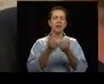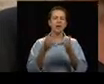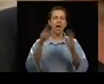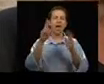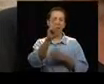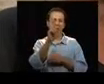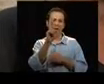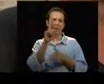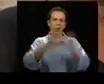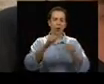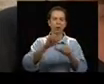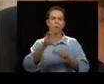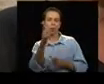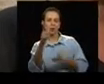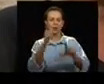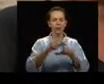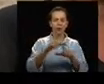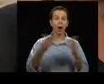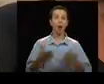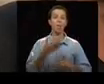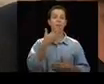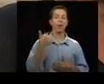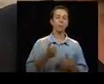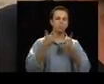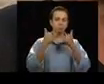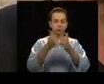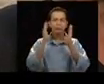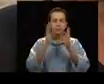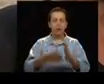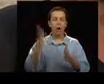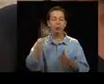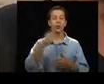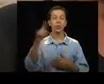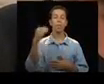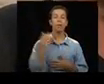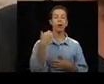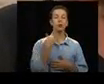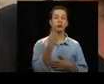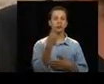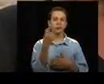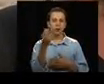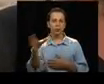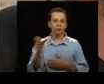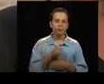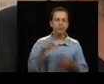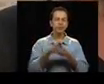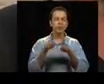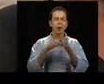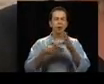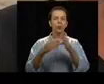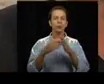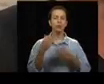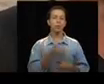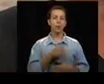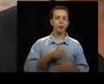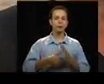R, trocava assim, sabe? Agora não. Já estou bem melhor, graças a Deus. Quando eu vou fazer no banco, pagar dinheiro, qualquer coisa que eu vou fazer no banco assim, eu já não vou com